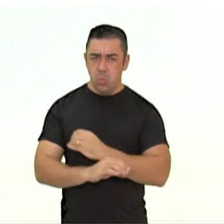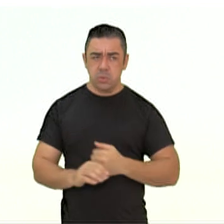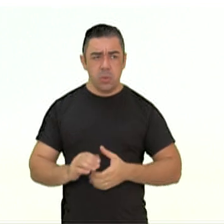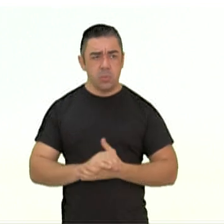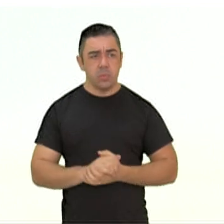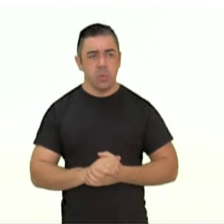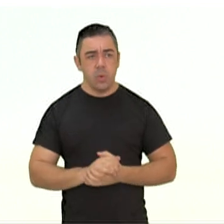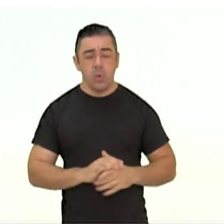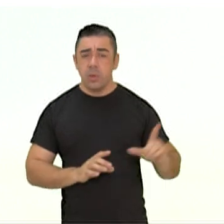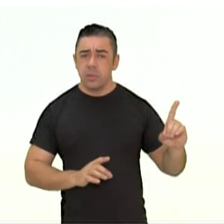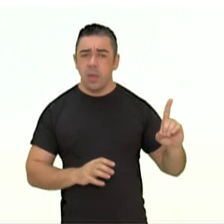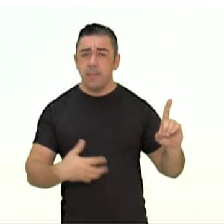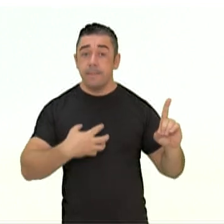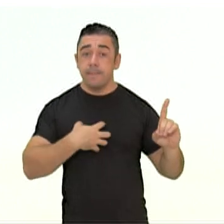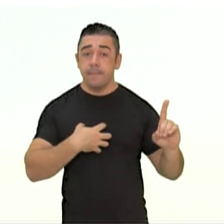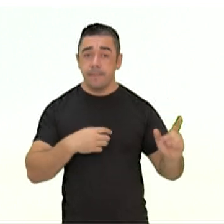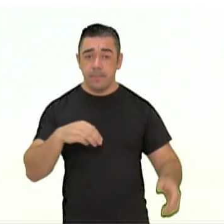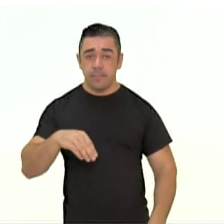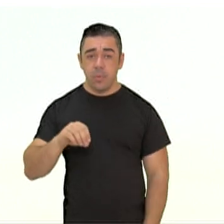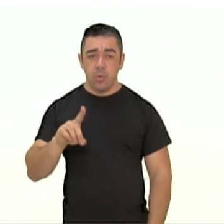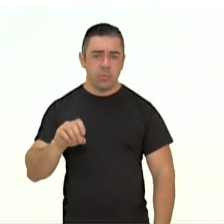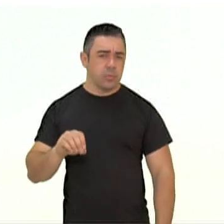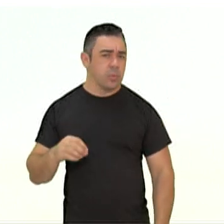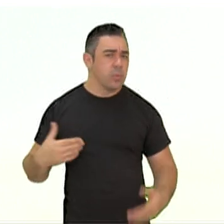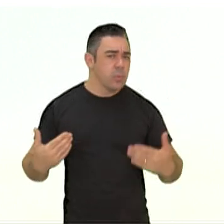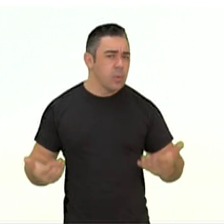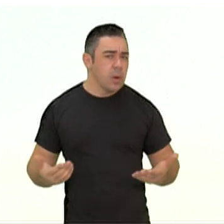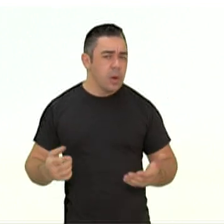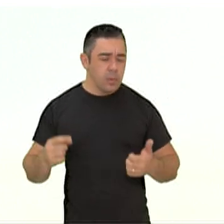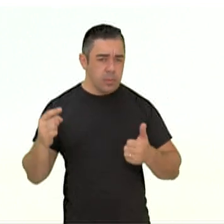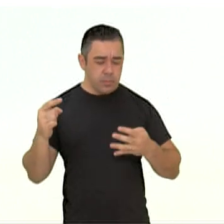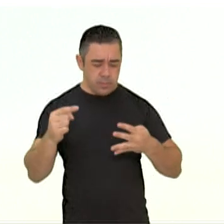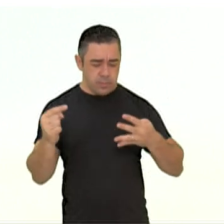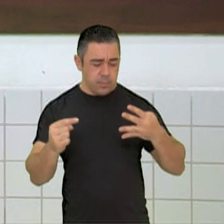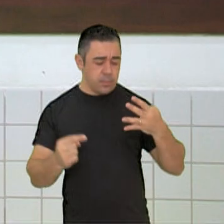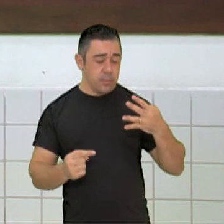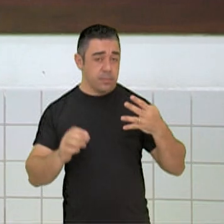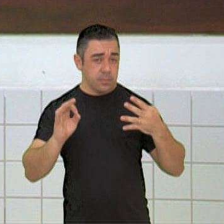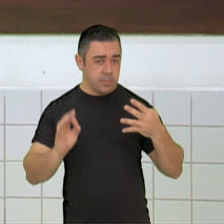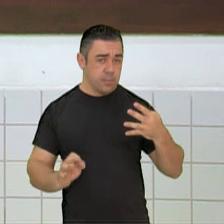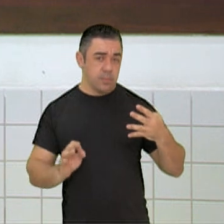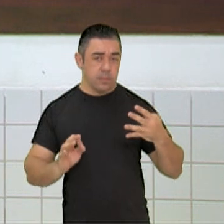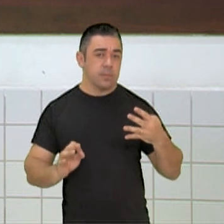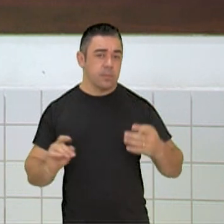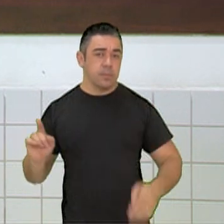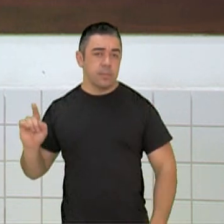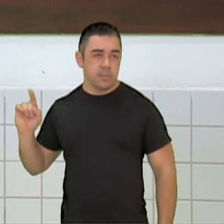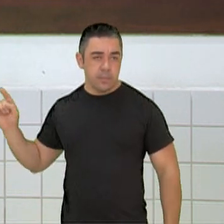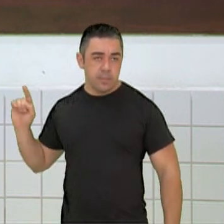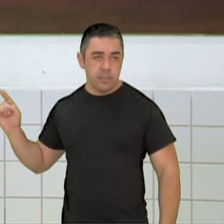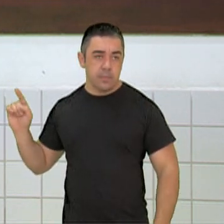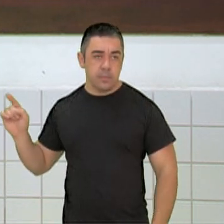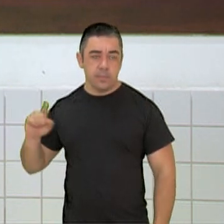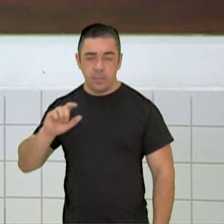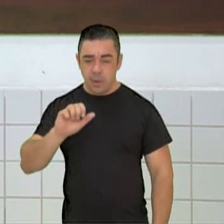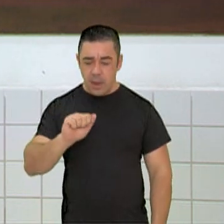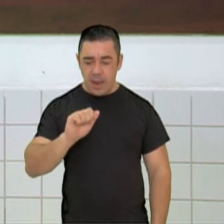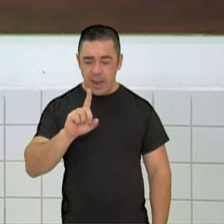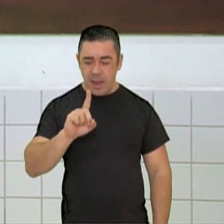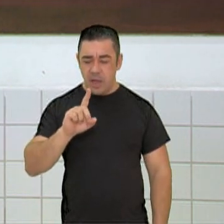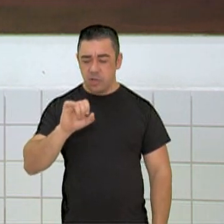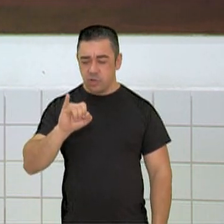conclusão ou modo. Qual dessas alternativas se encaixam aqui com as